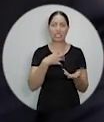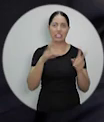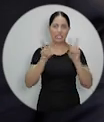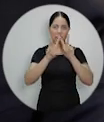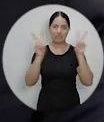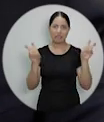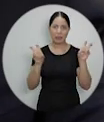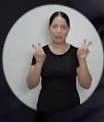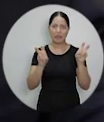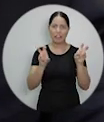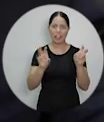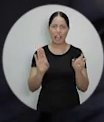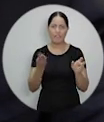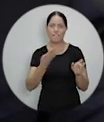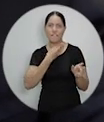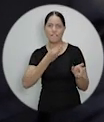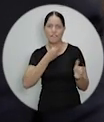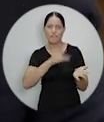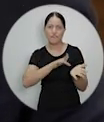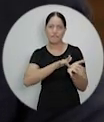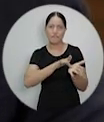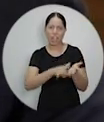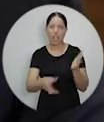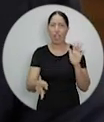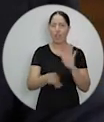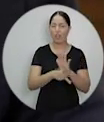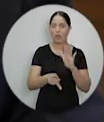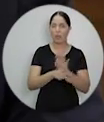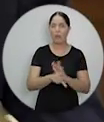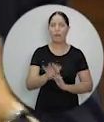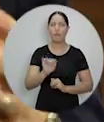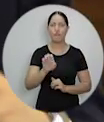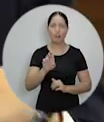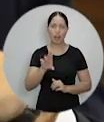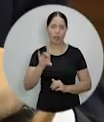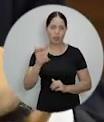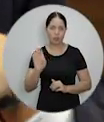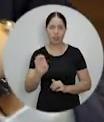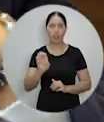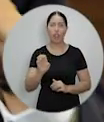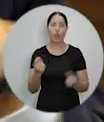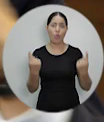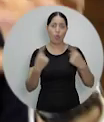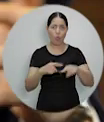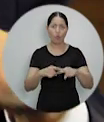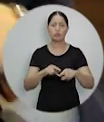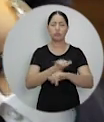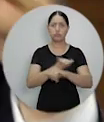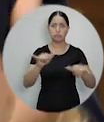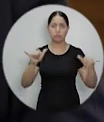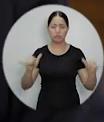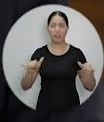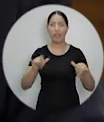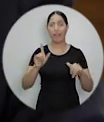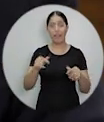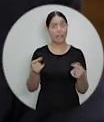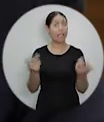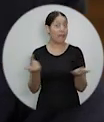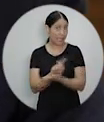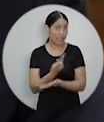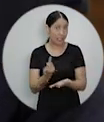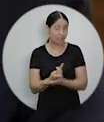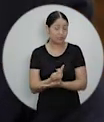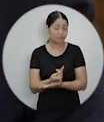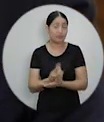por alegadas fraudes nas candidaturas femininas. Existe um caminho equivocado que vem se discutindo